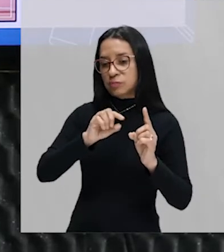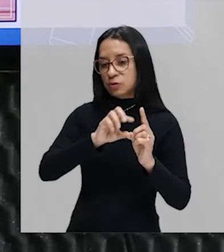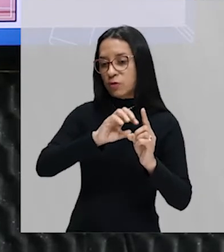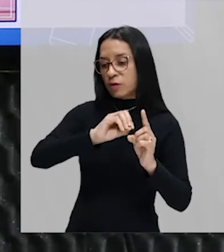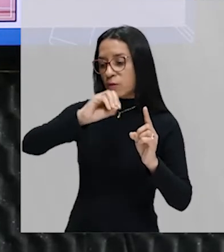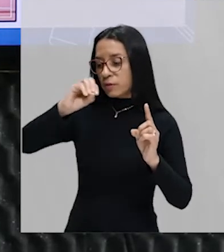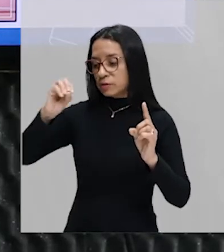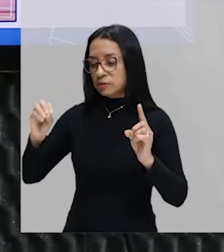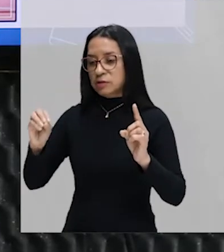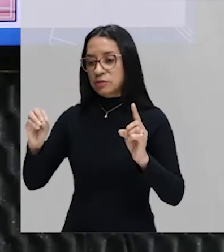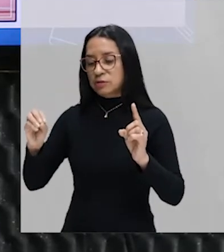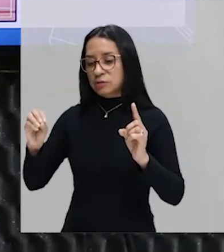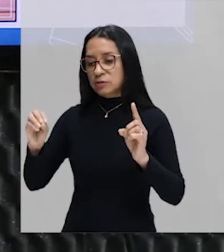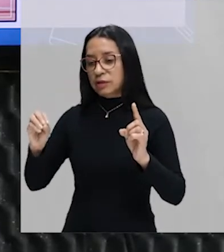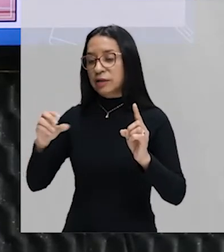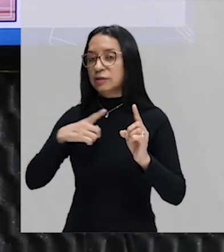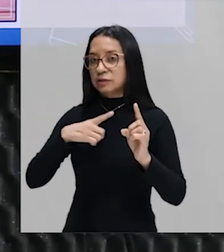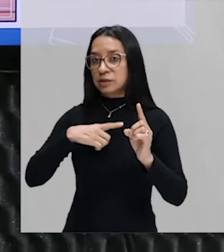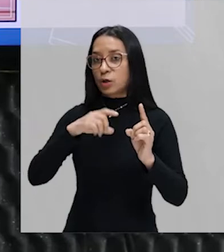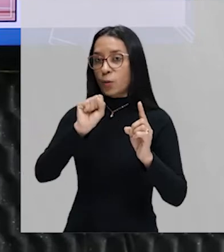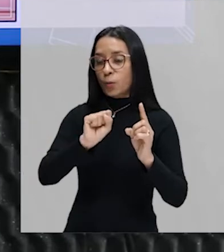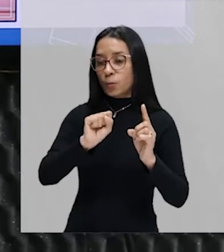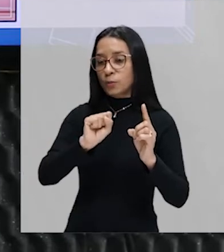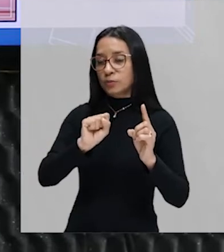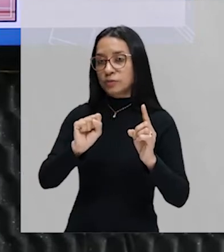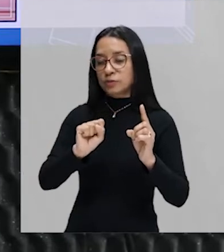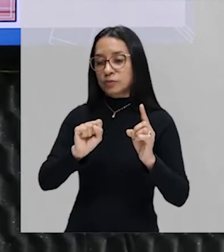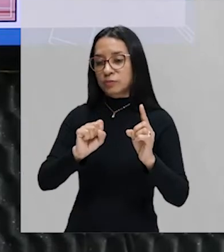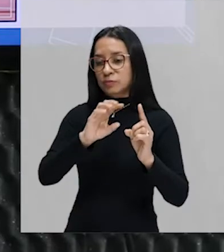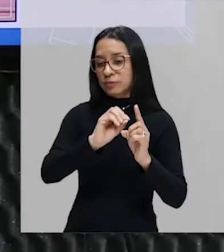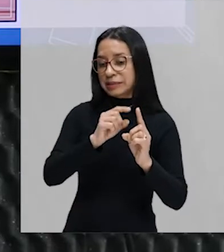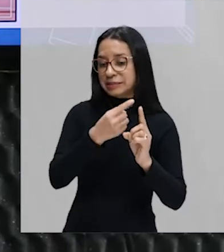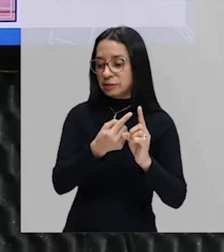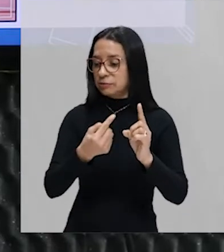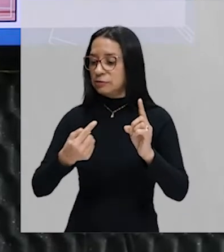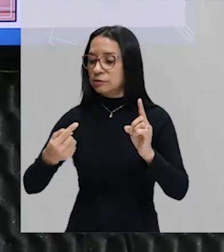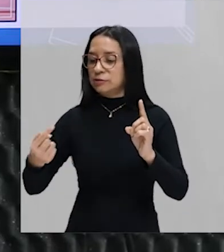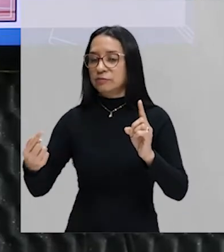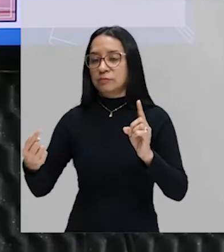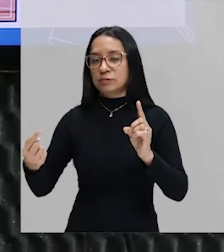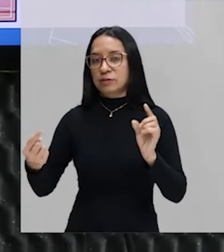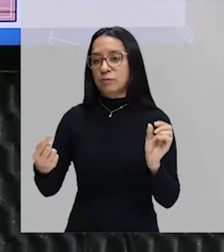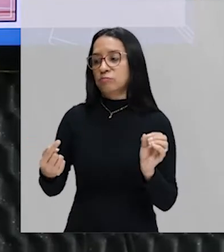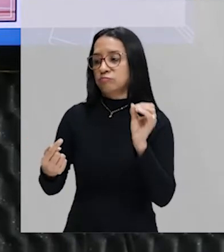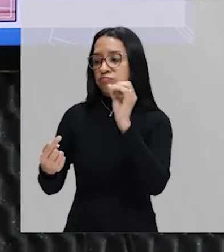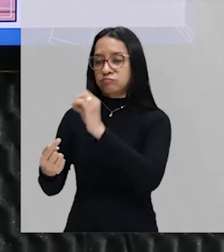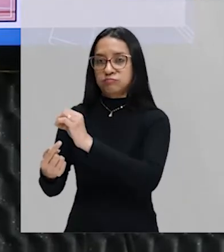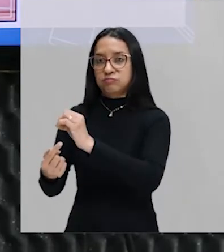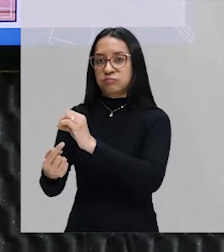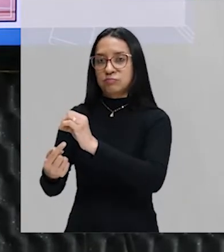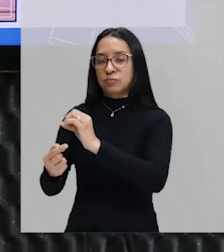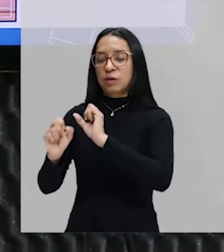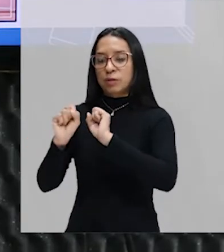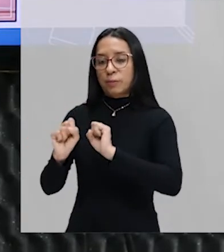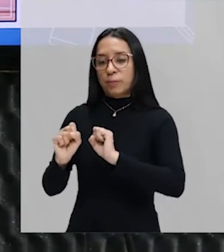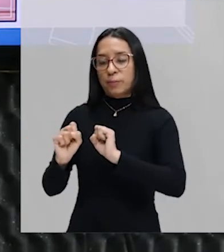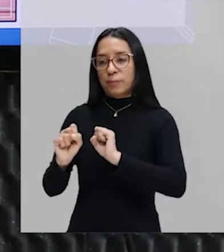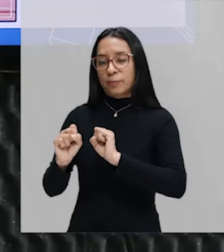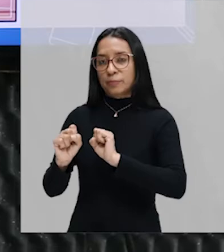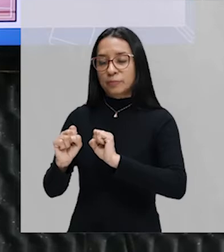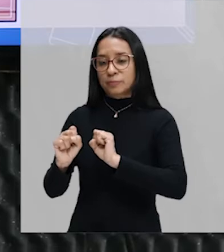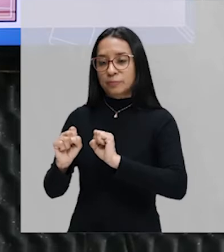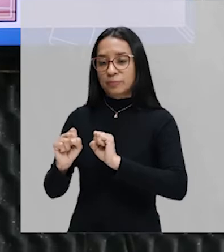cesta, eu tenho 8 segundos para sair da defesa para o ataque. Se eu não fizer isso, posse de bola para a